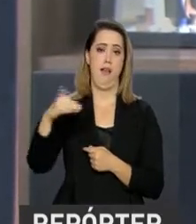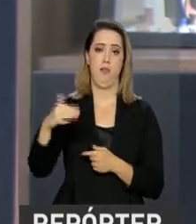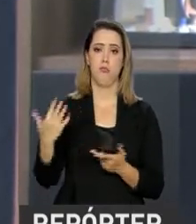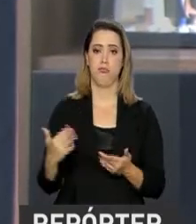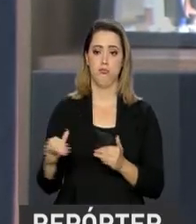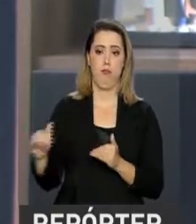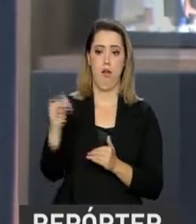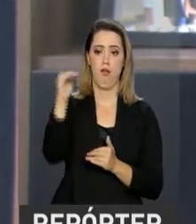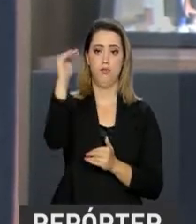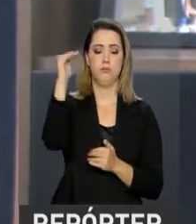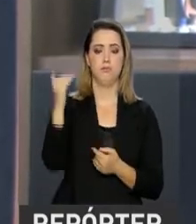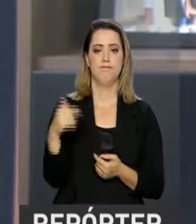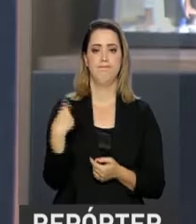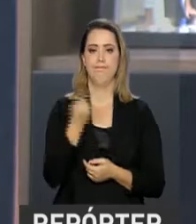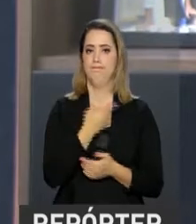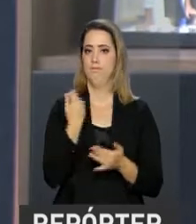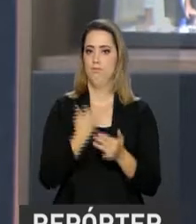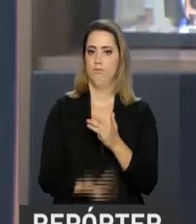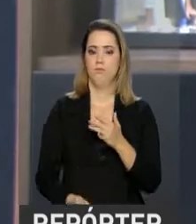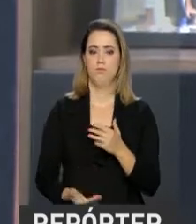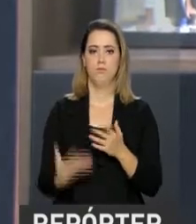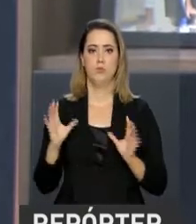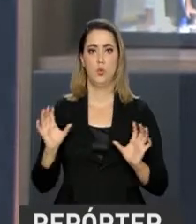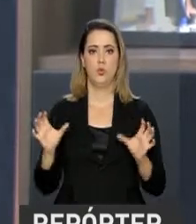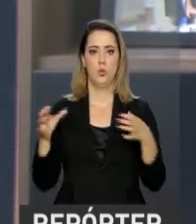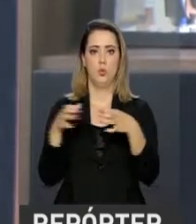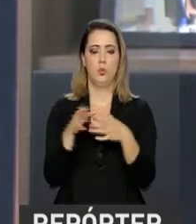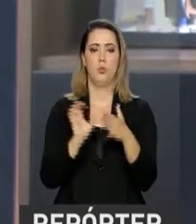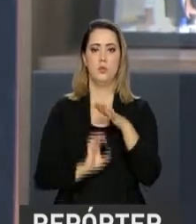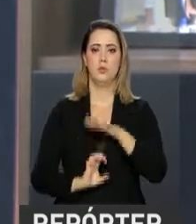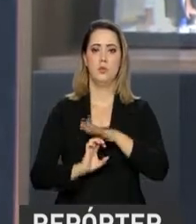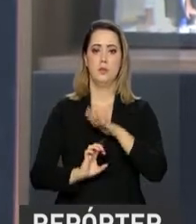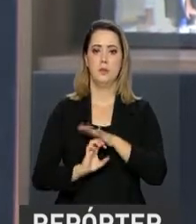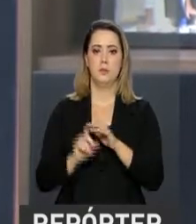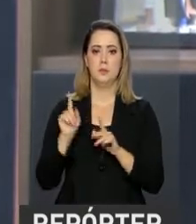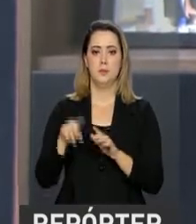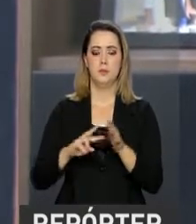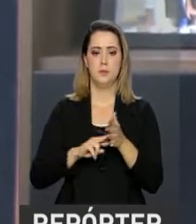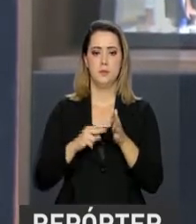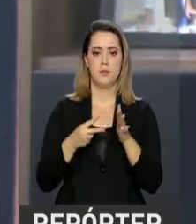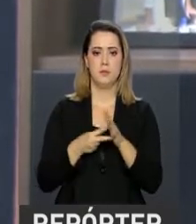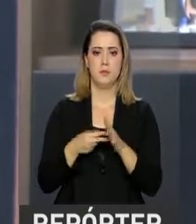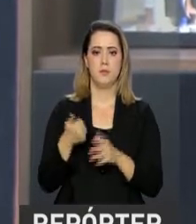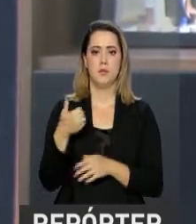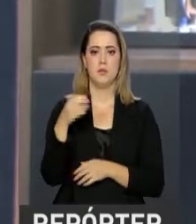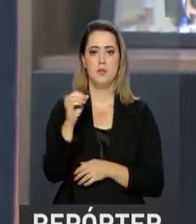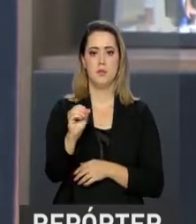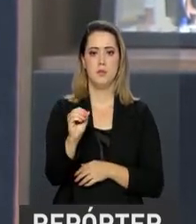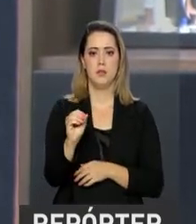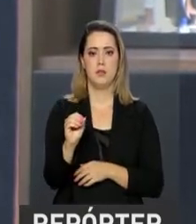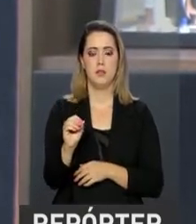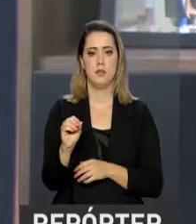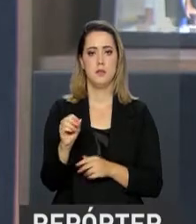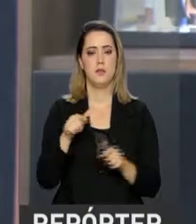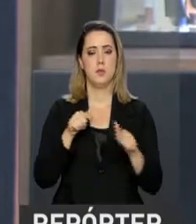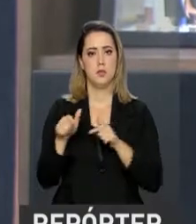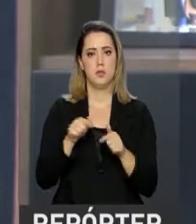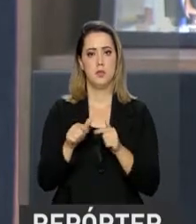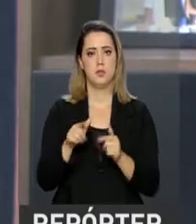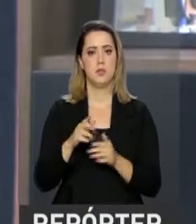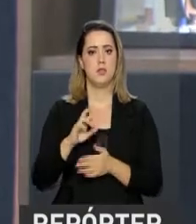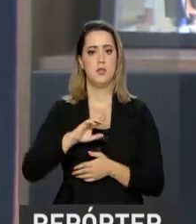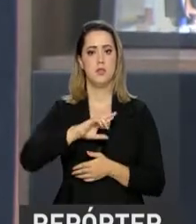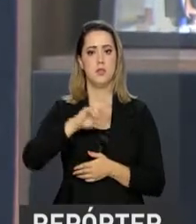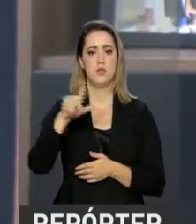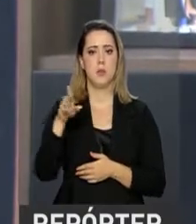nós perdemos ao longo do tempo um grande conjunto de empresas que representa 10 mil empregos que é pra gente